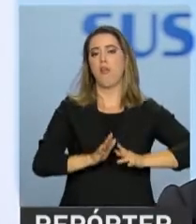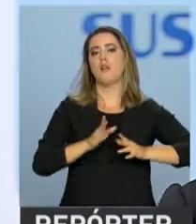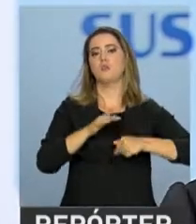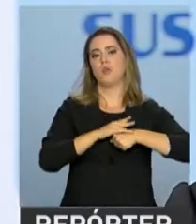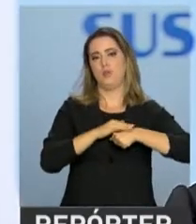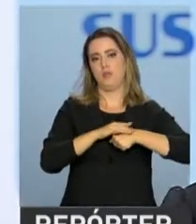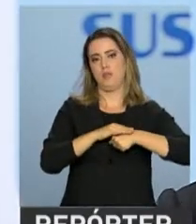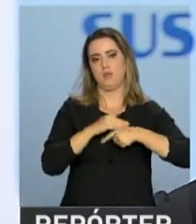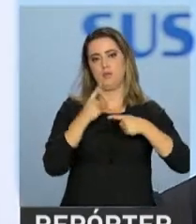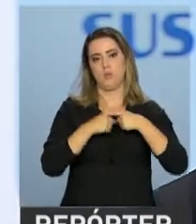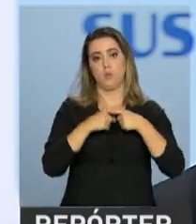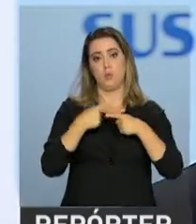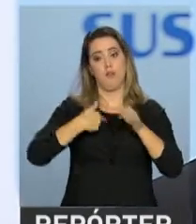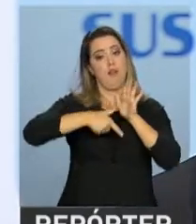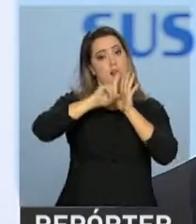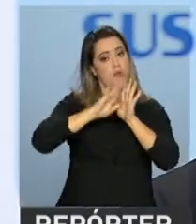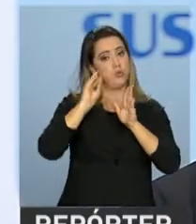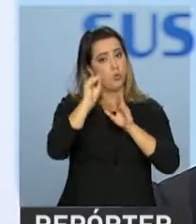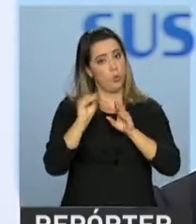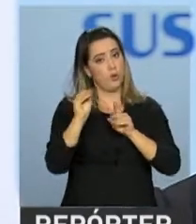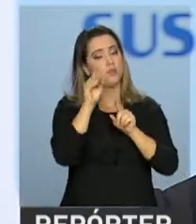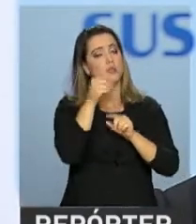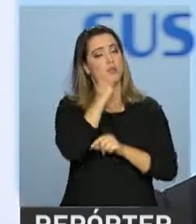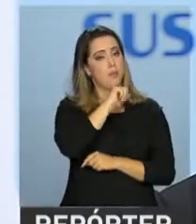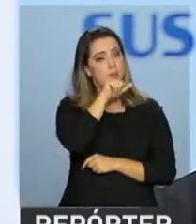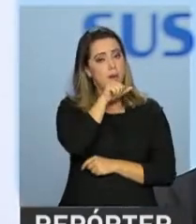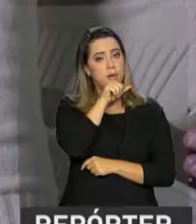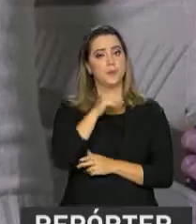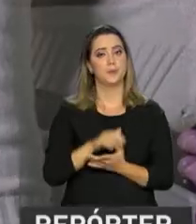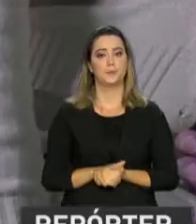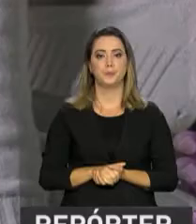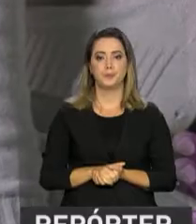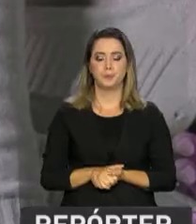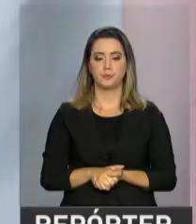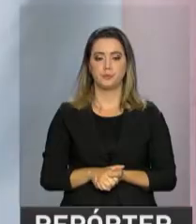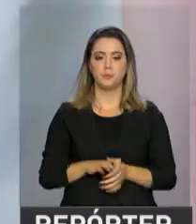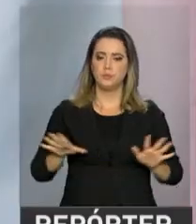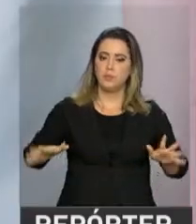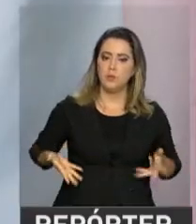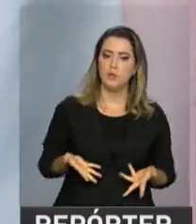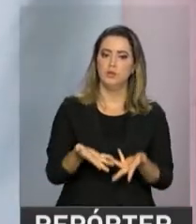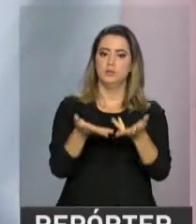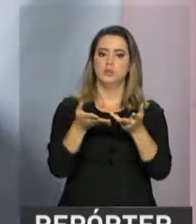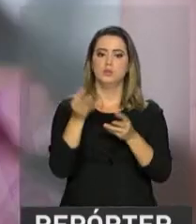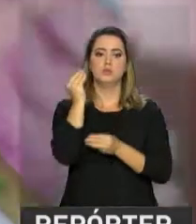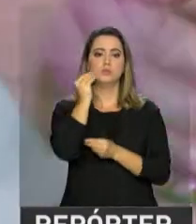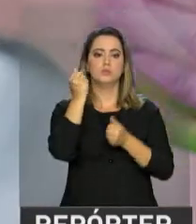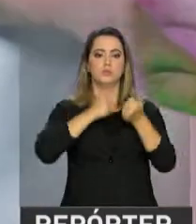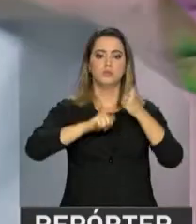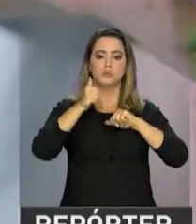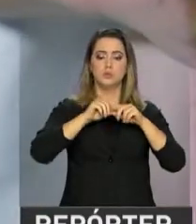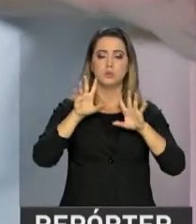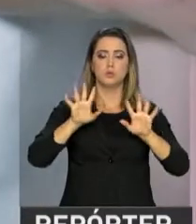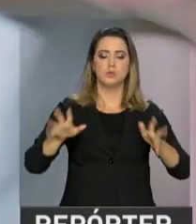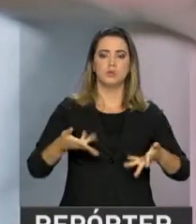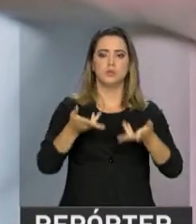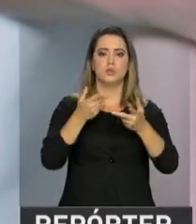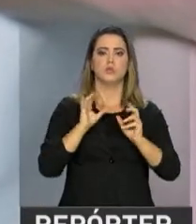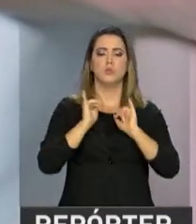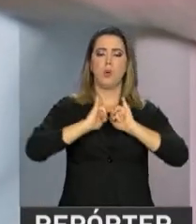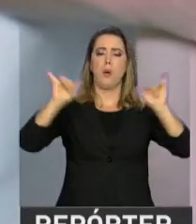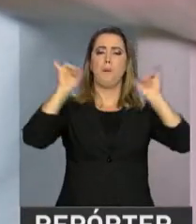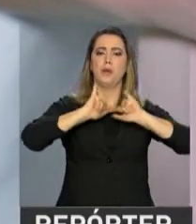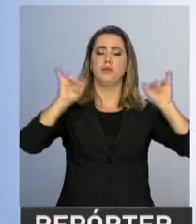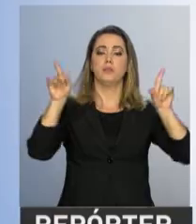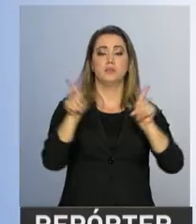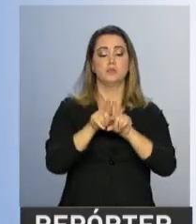mãe e a criança, então, não tem a sífilis congênita. A intensificação da testagem será incentivada por uma